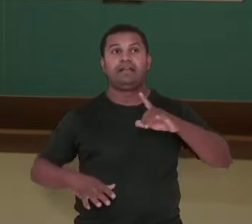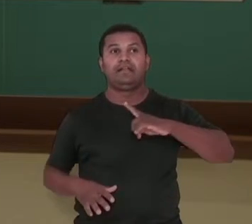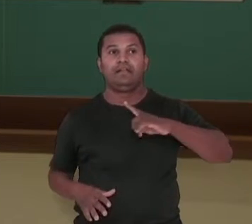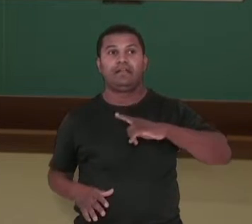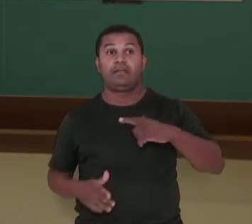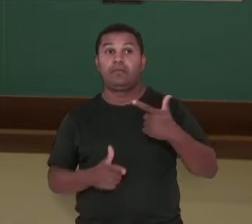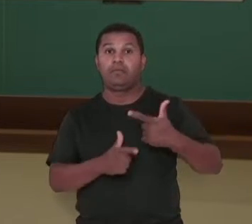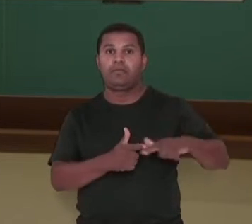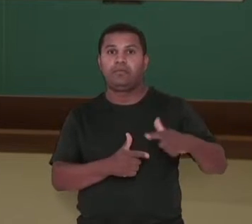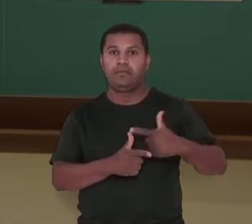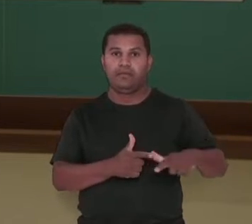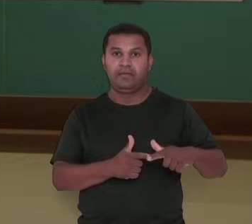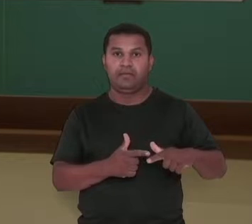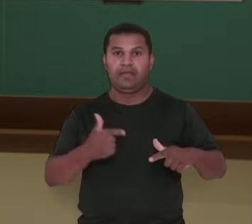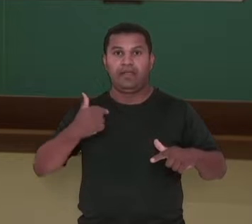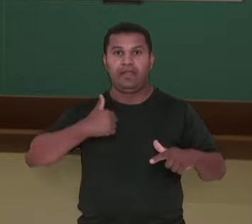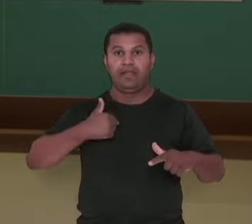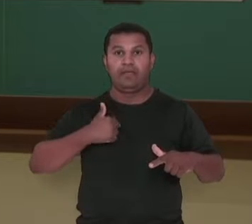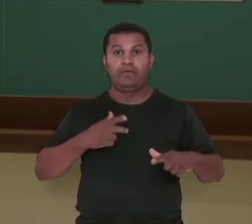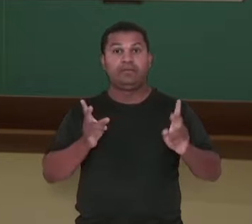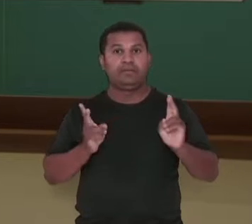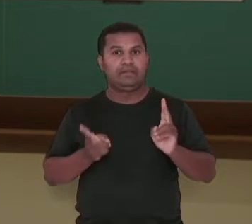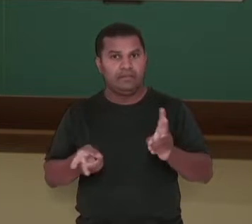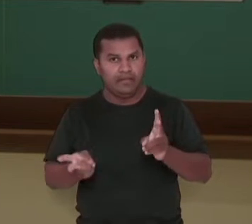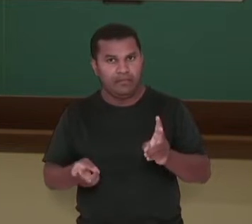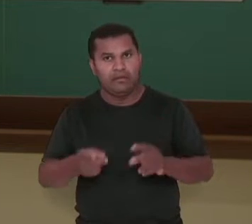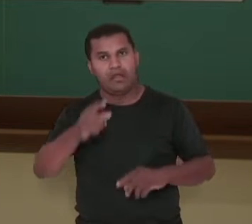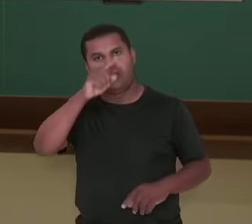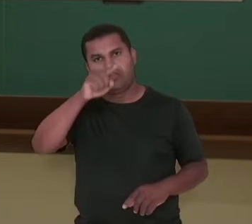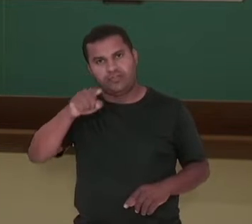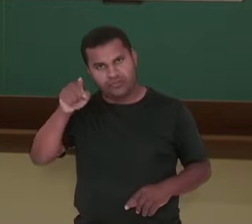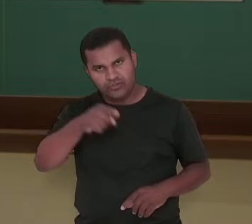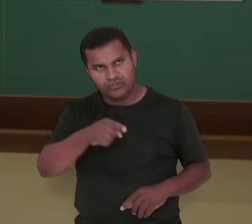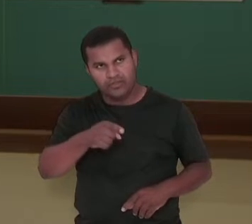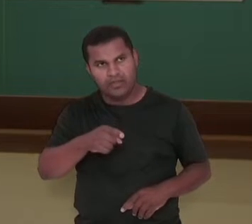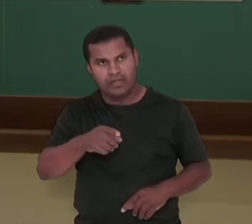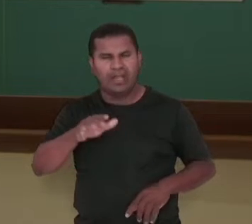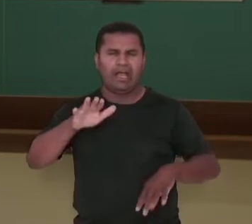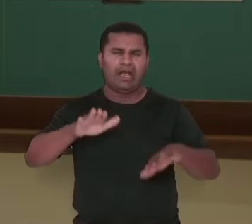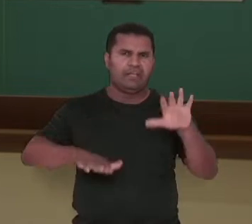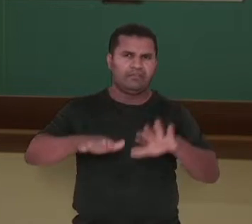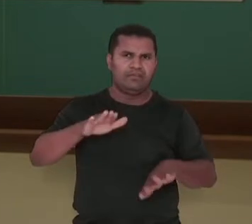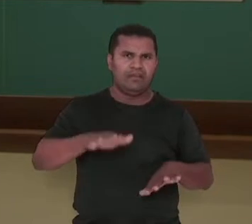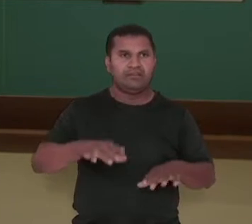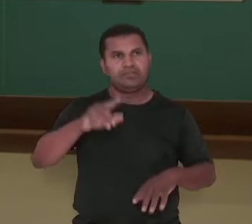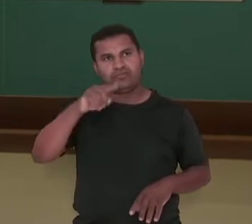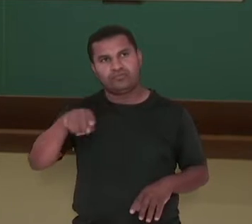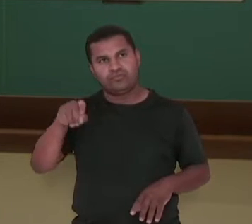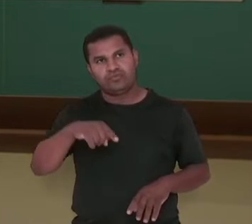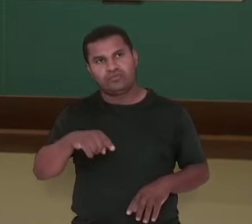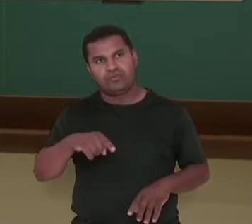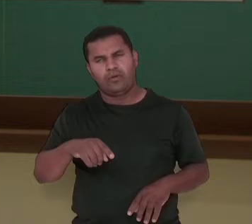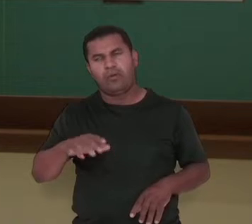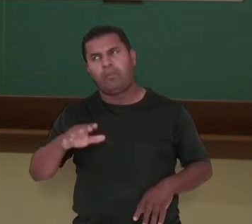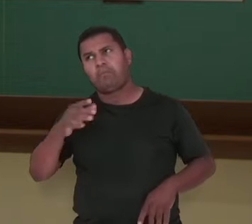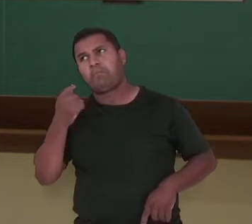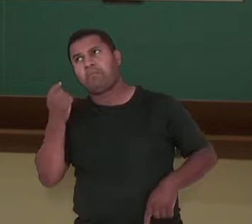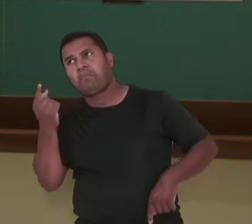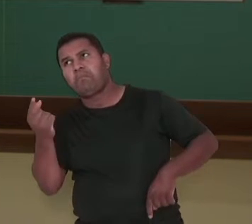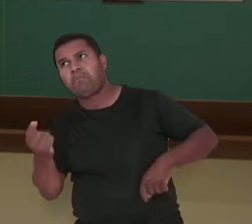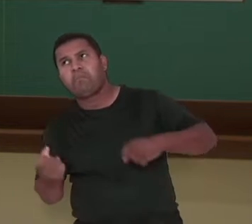age prontamente sem depender de instruções alheias. Segundo, enfrenta obstáculos agindo